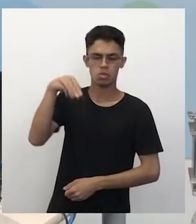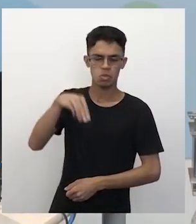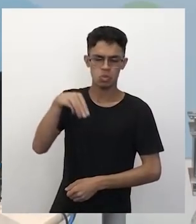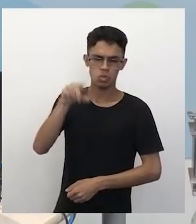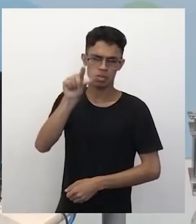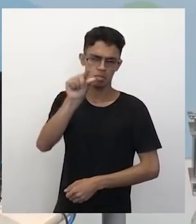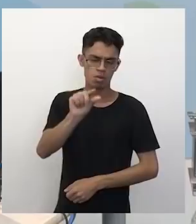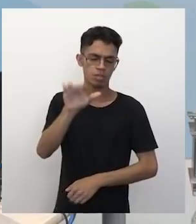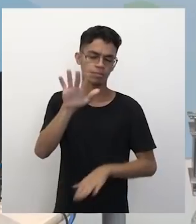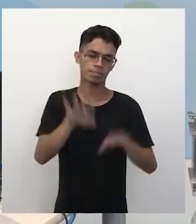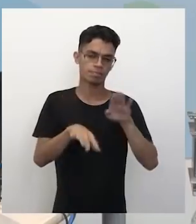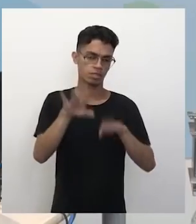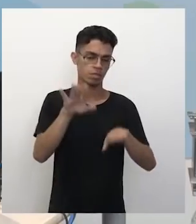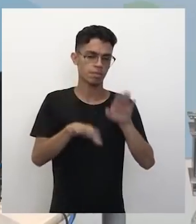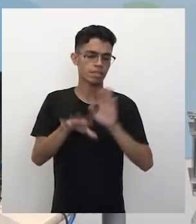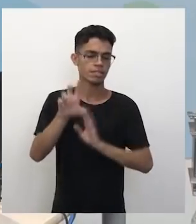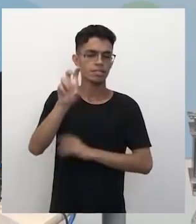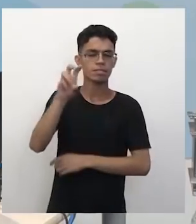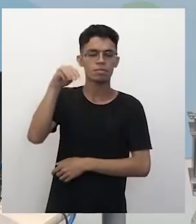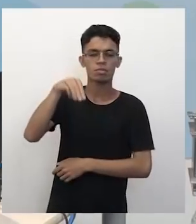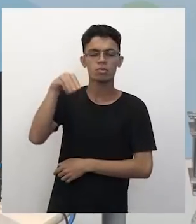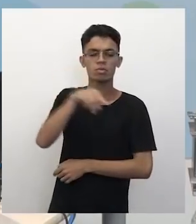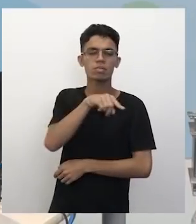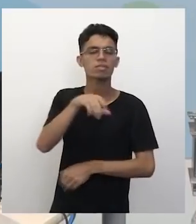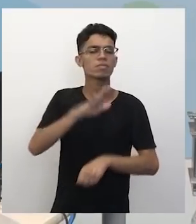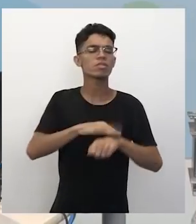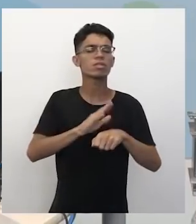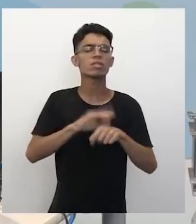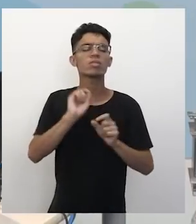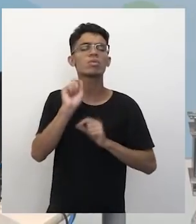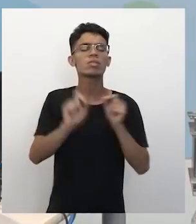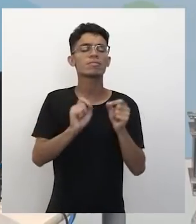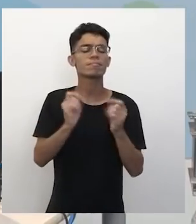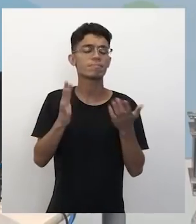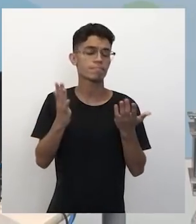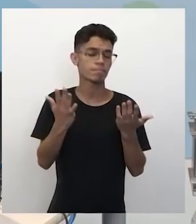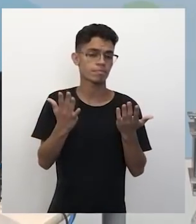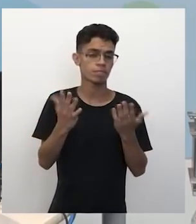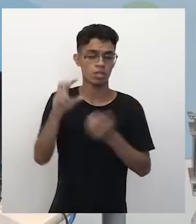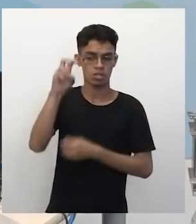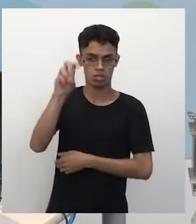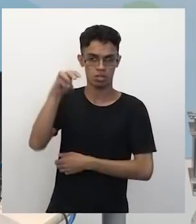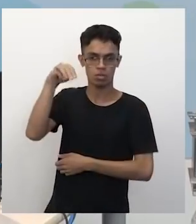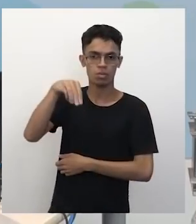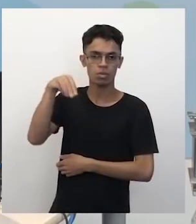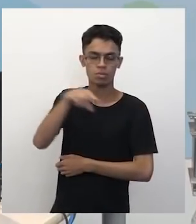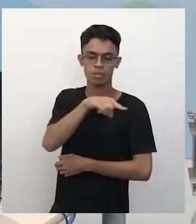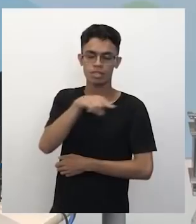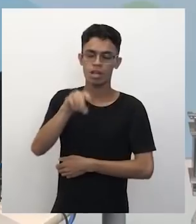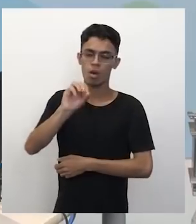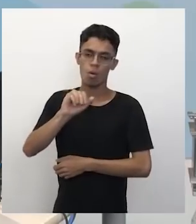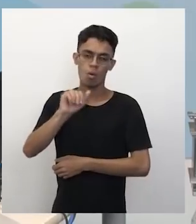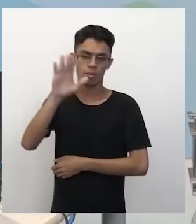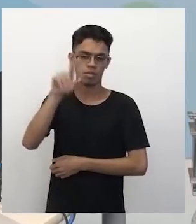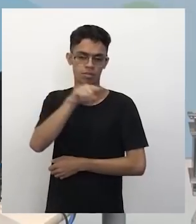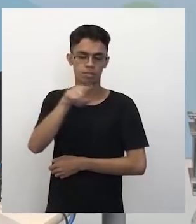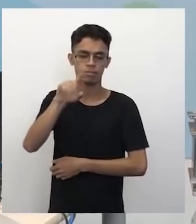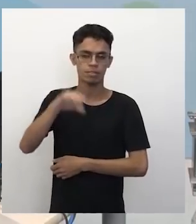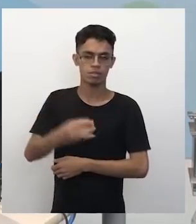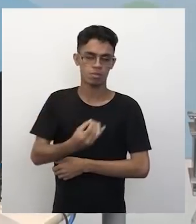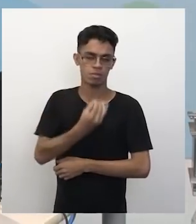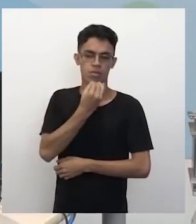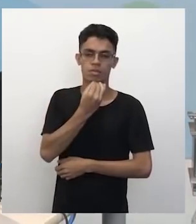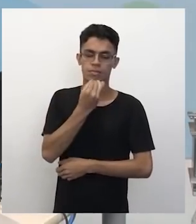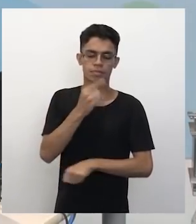mas depende do que você esteja fazendo, né? Então, quando a gente dá 5 minutos a mais, aproveitem esse